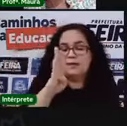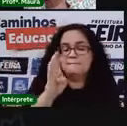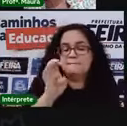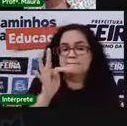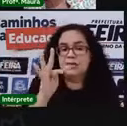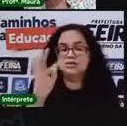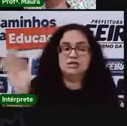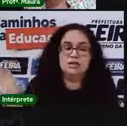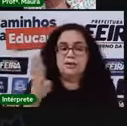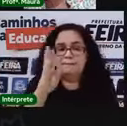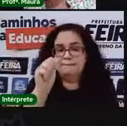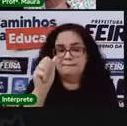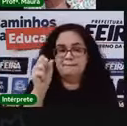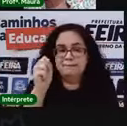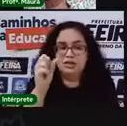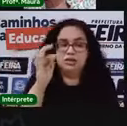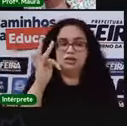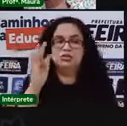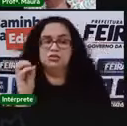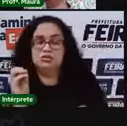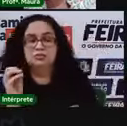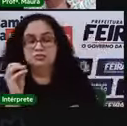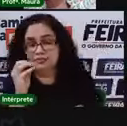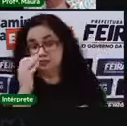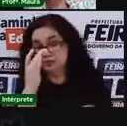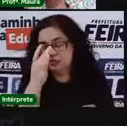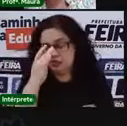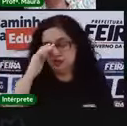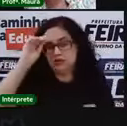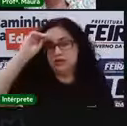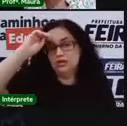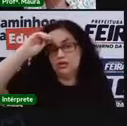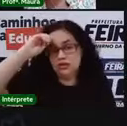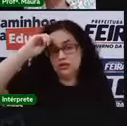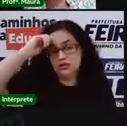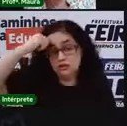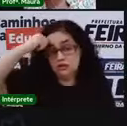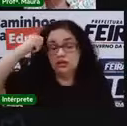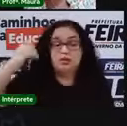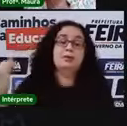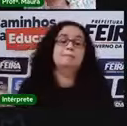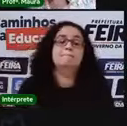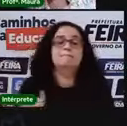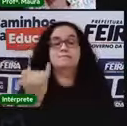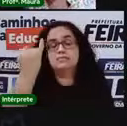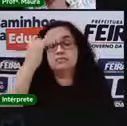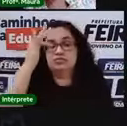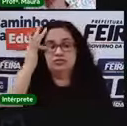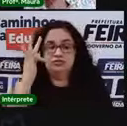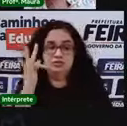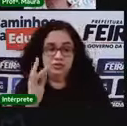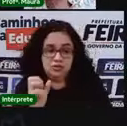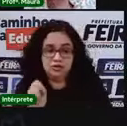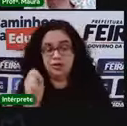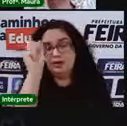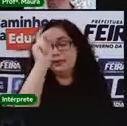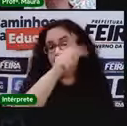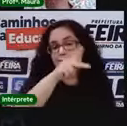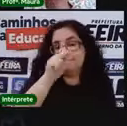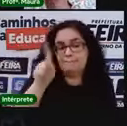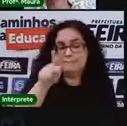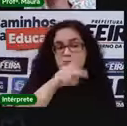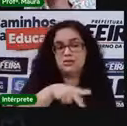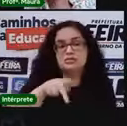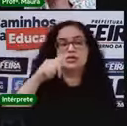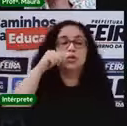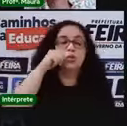nessa coletânea de poesia dos cadernos negros. É muito importante, ela é feirense, ela é professora, é uma mulher de carne